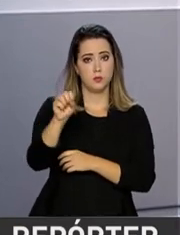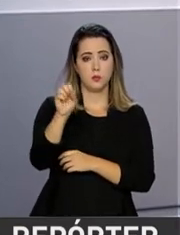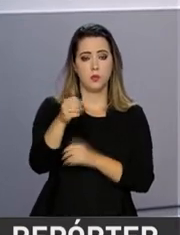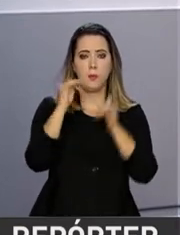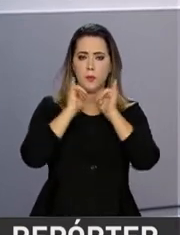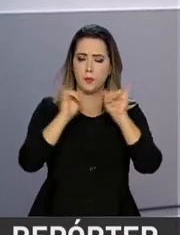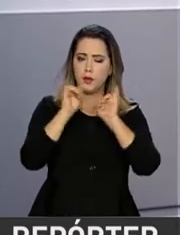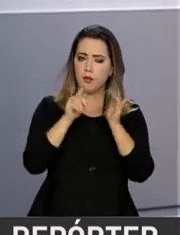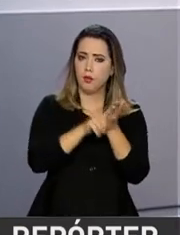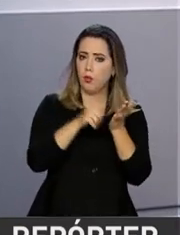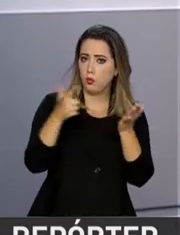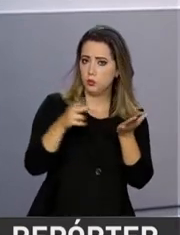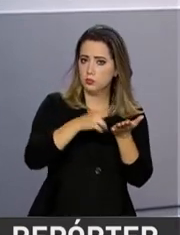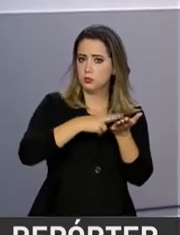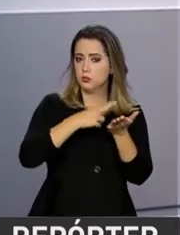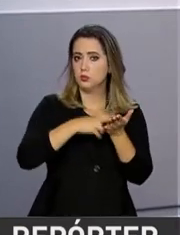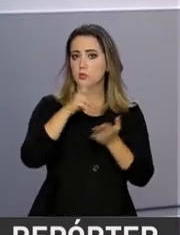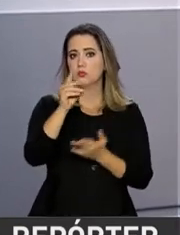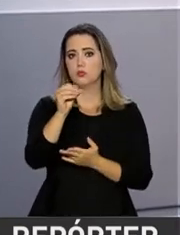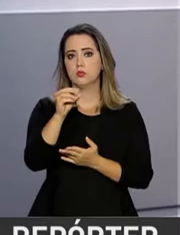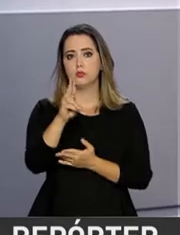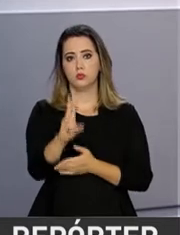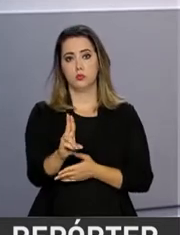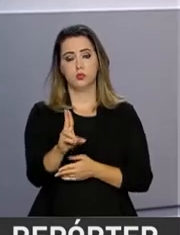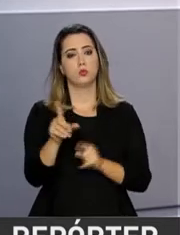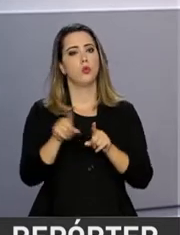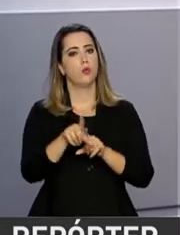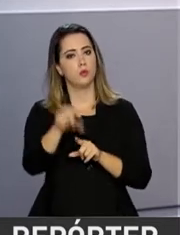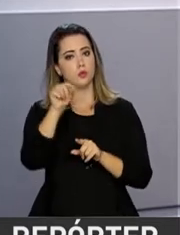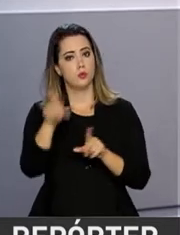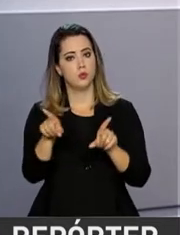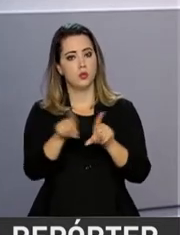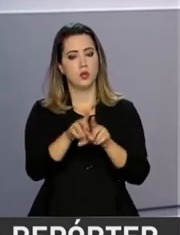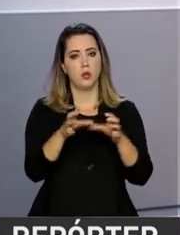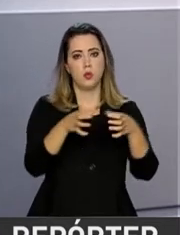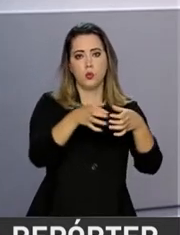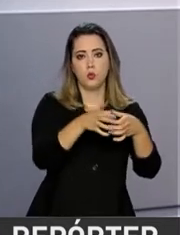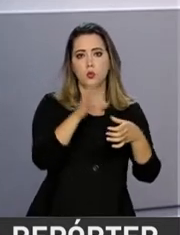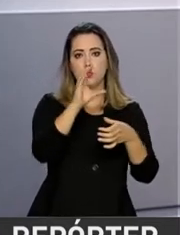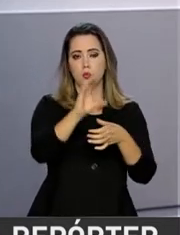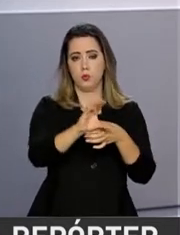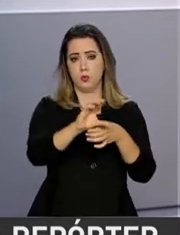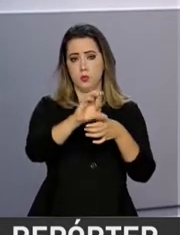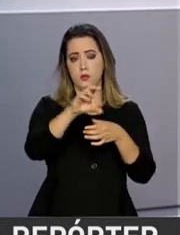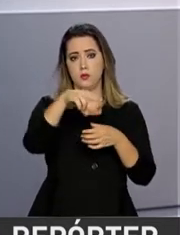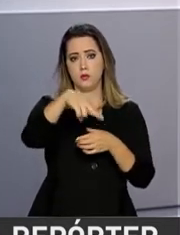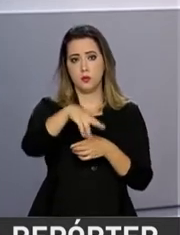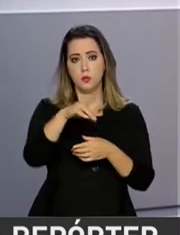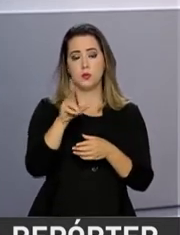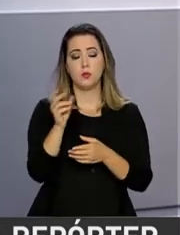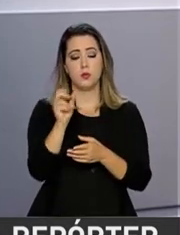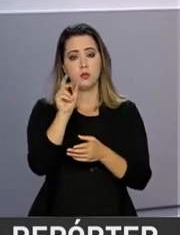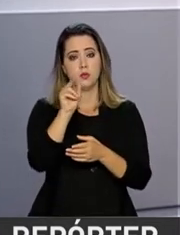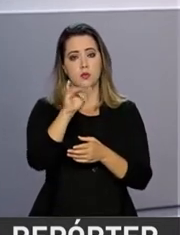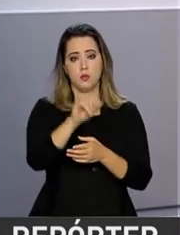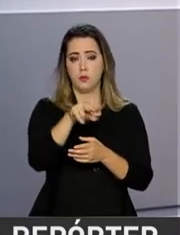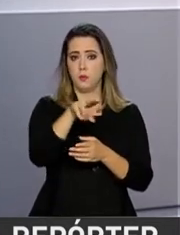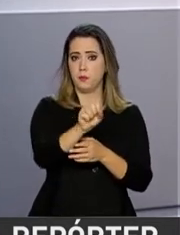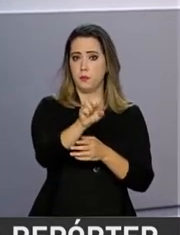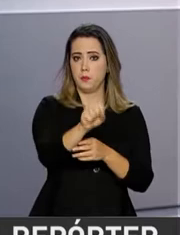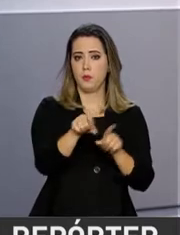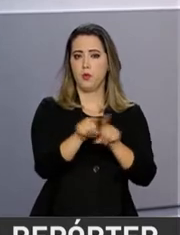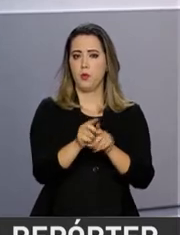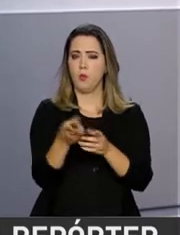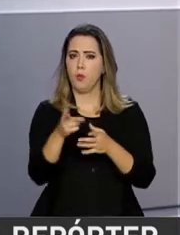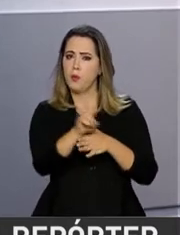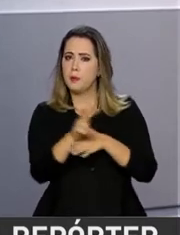publicada hoje no Diário Oficial da União. A decisão é do Conselho Nacional de Previdência. O empréstimo consignado, aquele